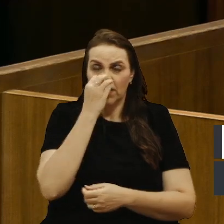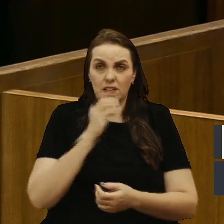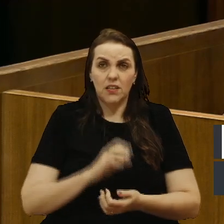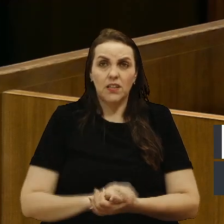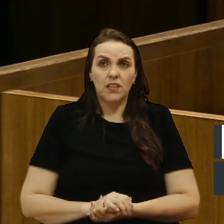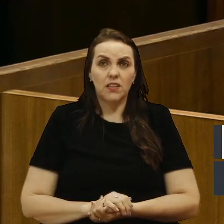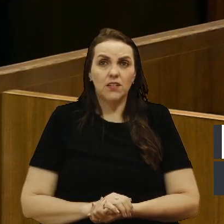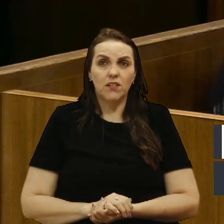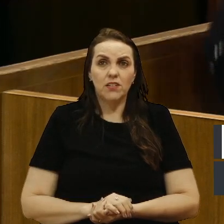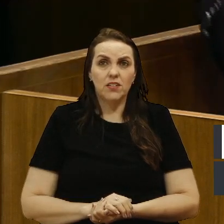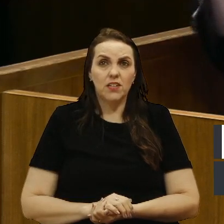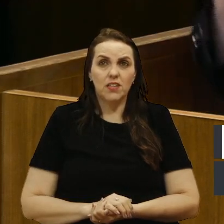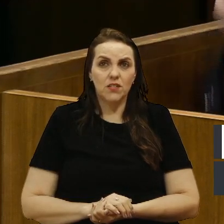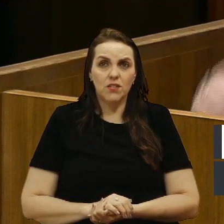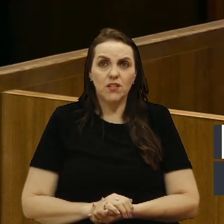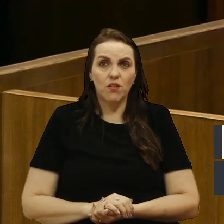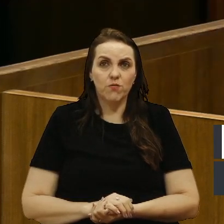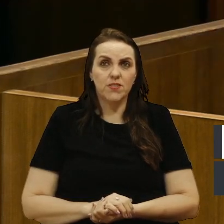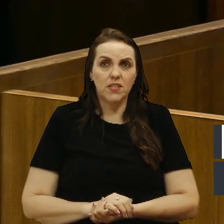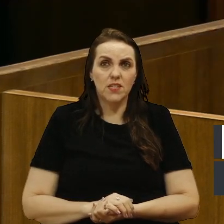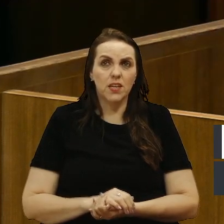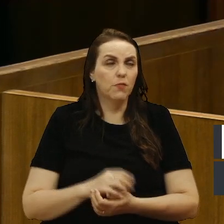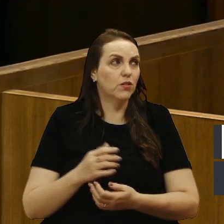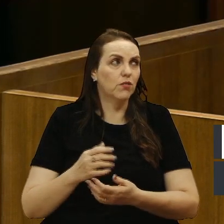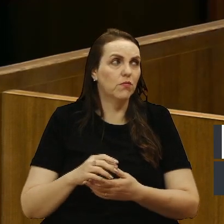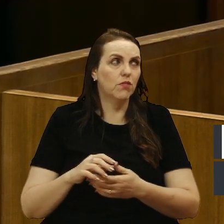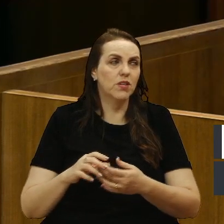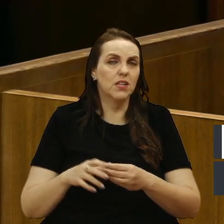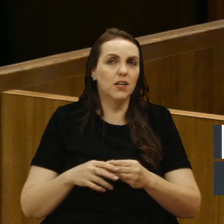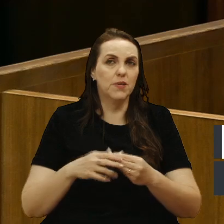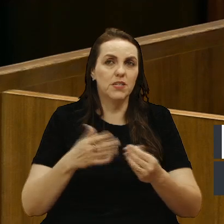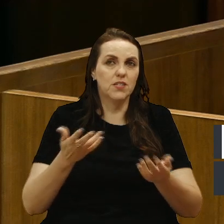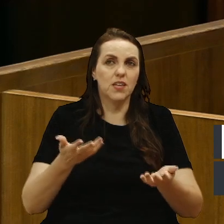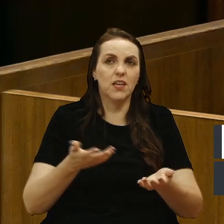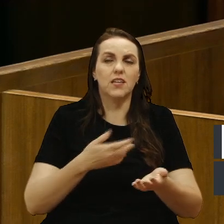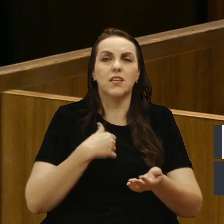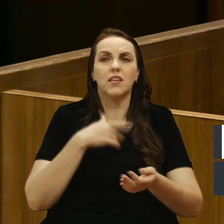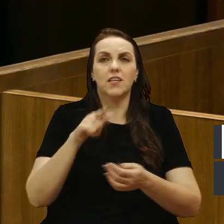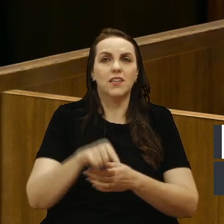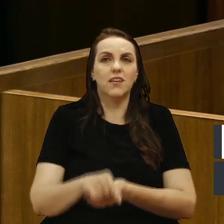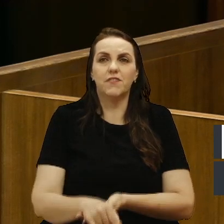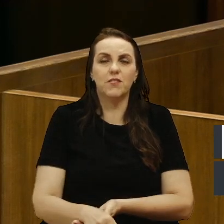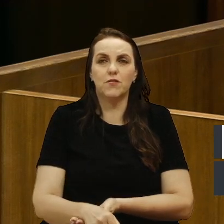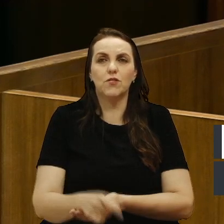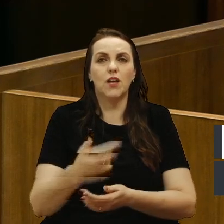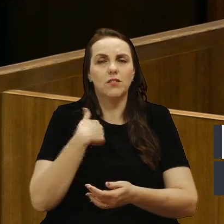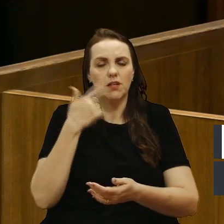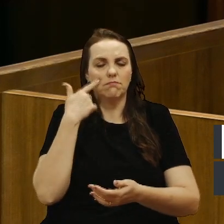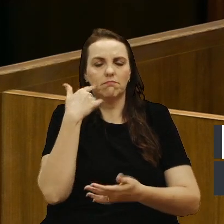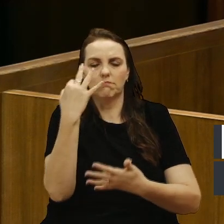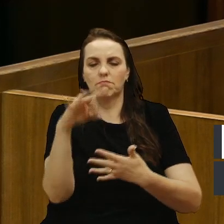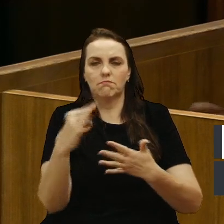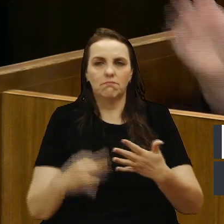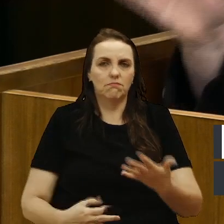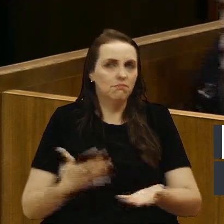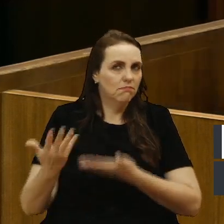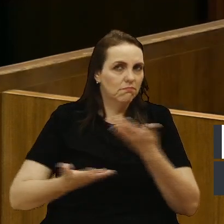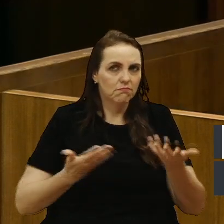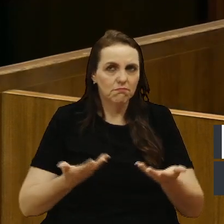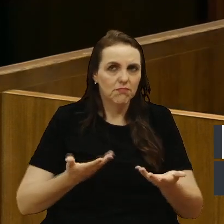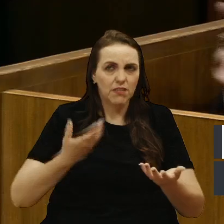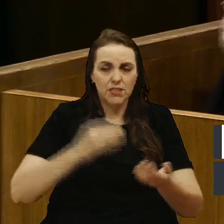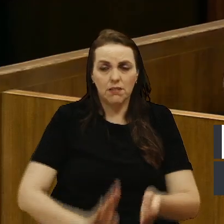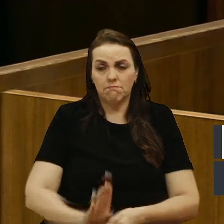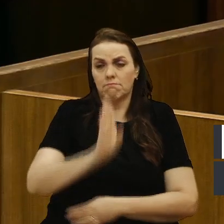é fazer com que a ingenuidade das pessoas da colônia seja colocado em xeque, é fazer calar,